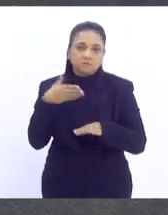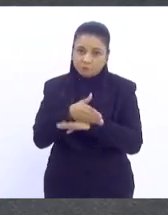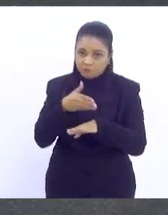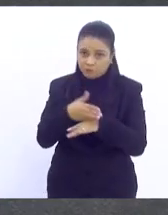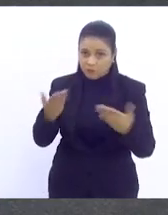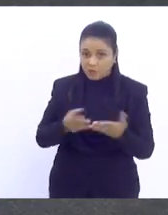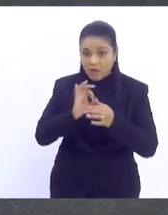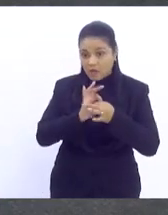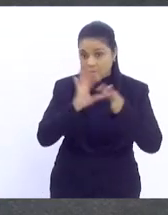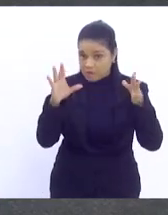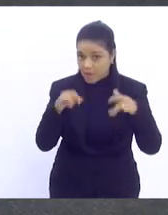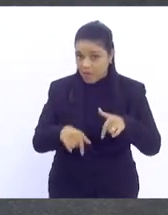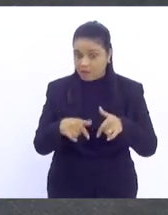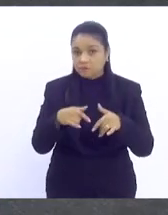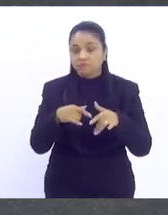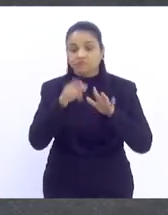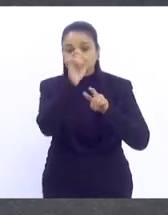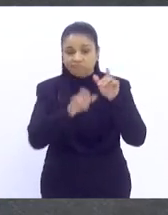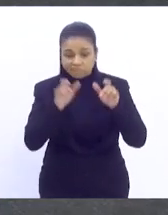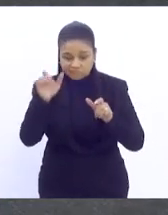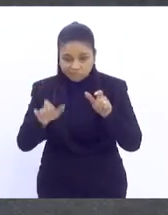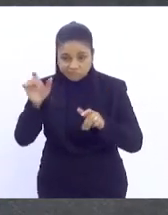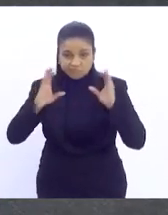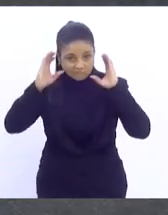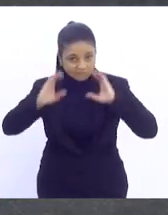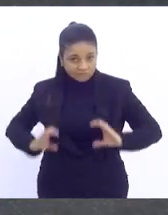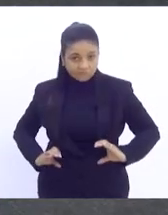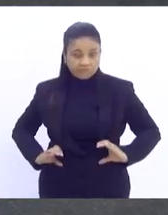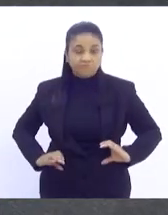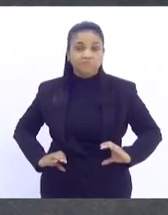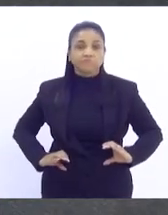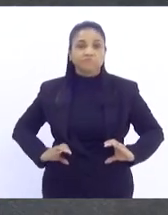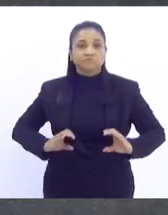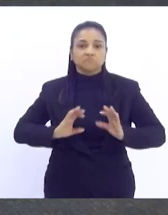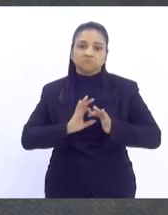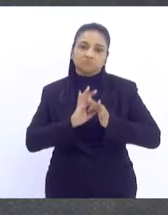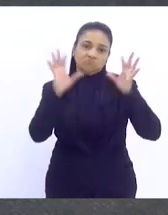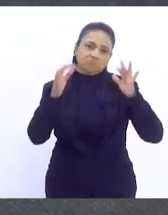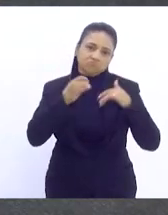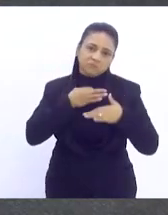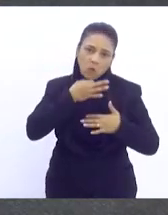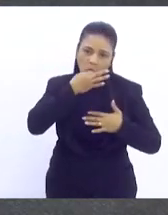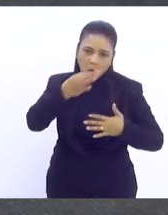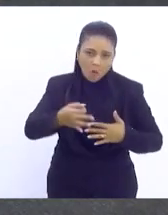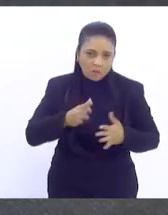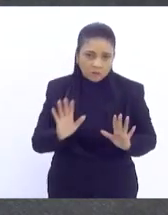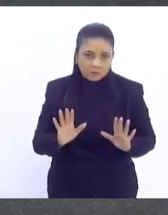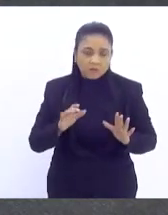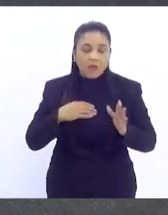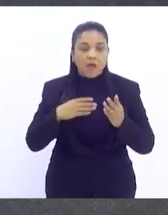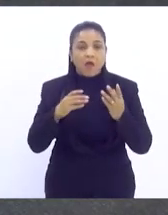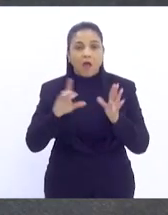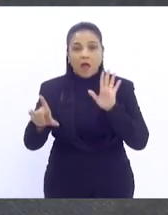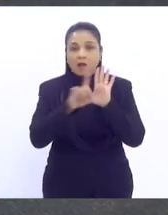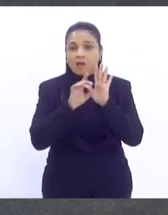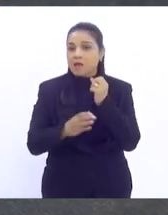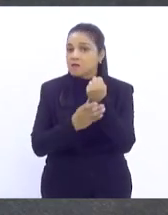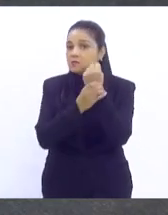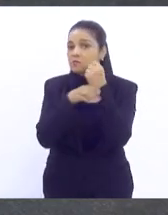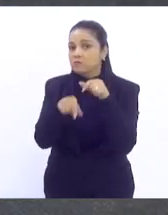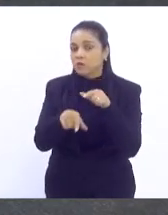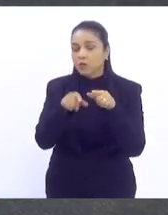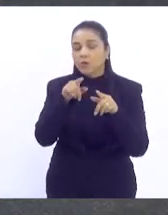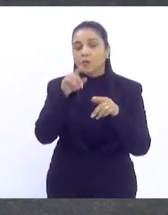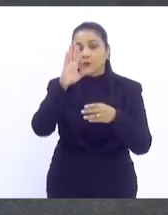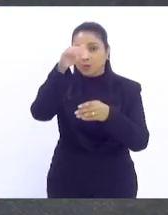prezam pela liberdade de cada cidadão ou de cada cidadão expressar seus posicionamentos a lei é segura por exemplo aos nossos